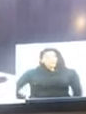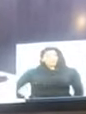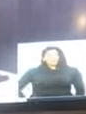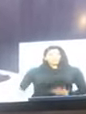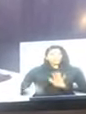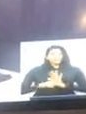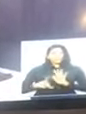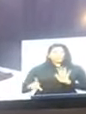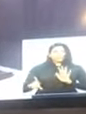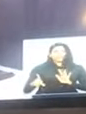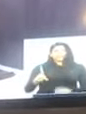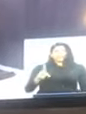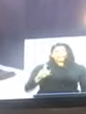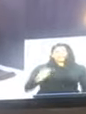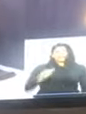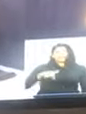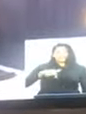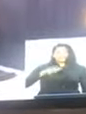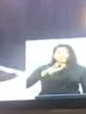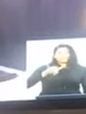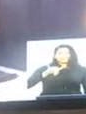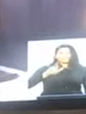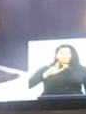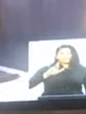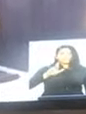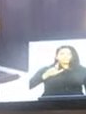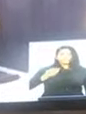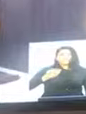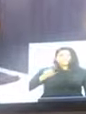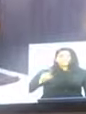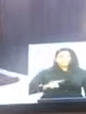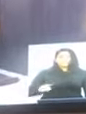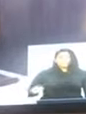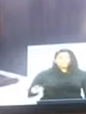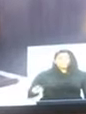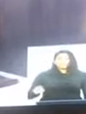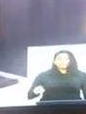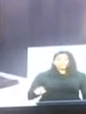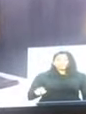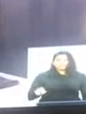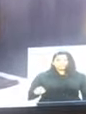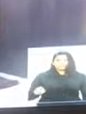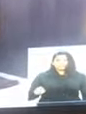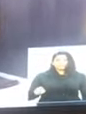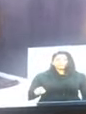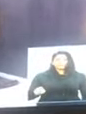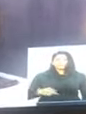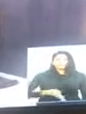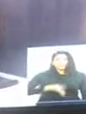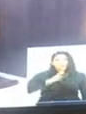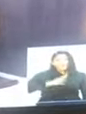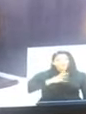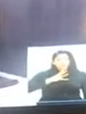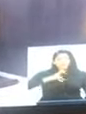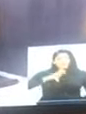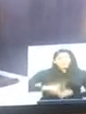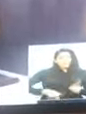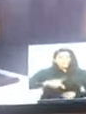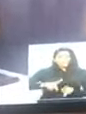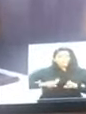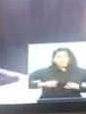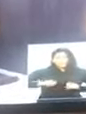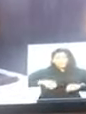com apoio, pensando na população de Aquiraz, conhecendo a população de Aquiraz, enfrentando